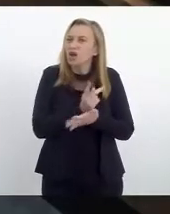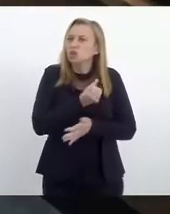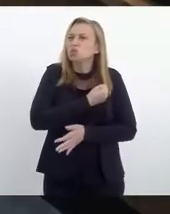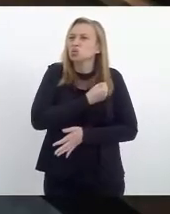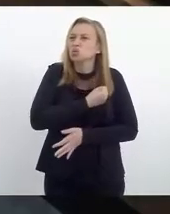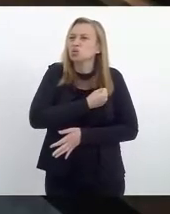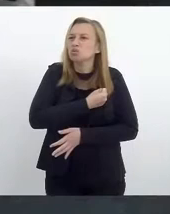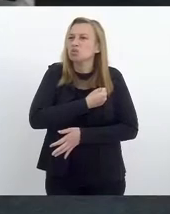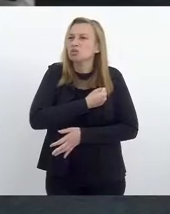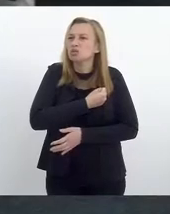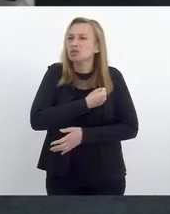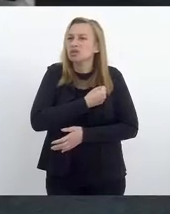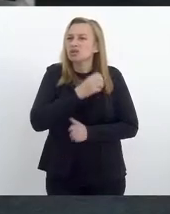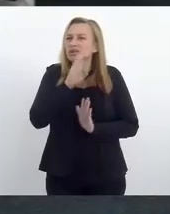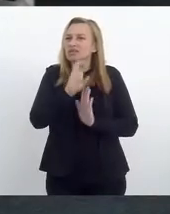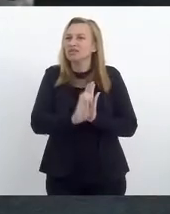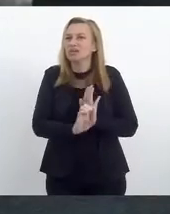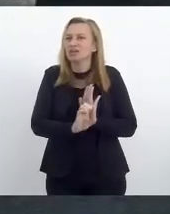das emendas,